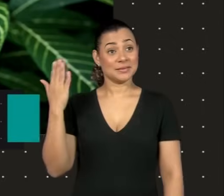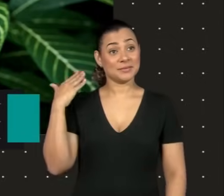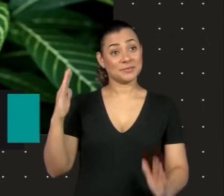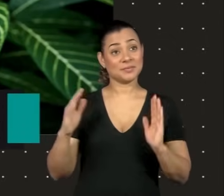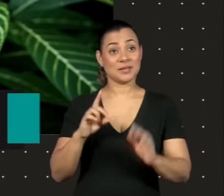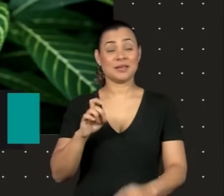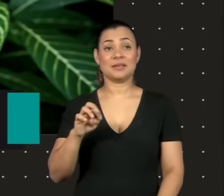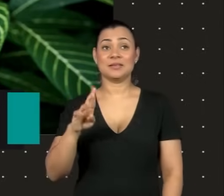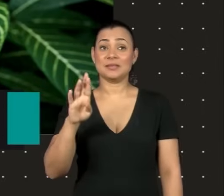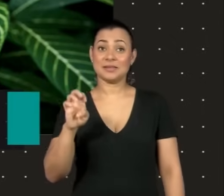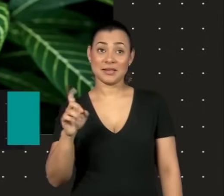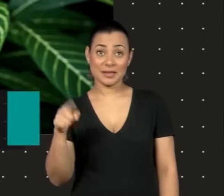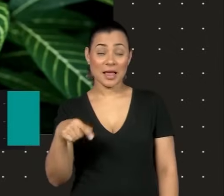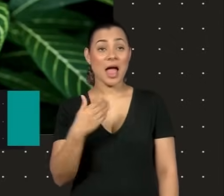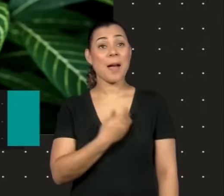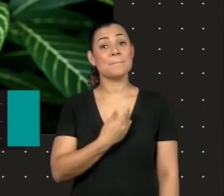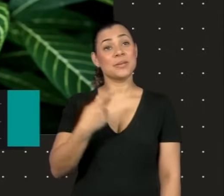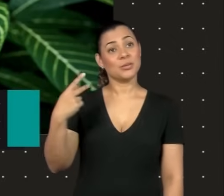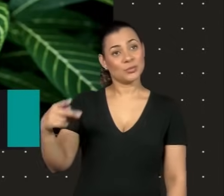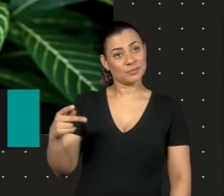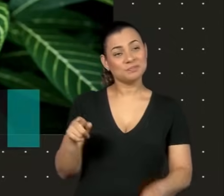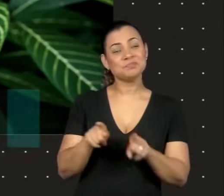Polygram, que é amigo do Poladin,